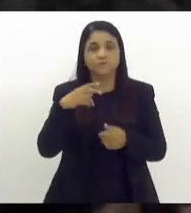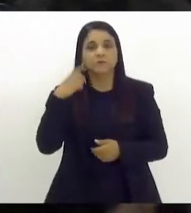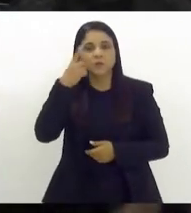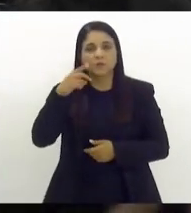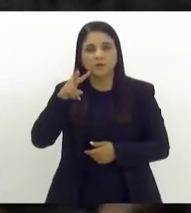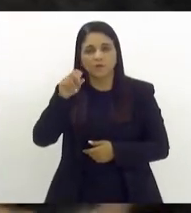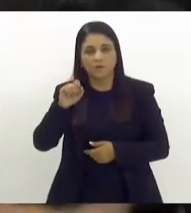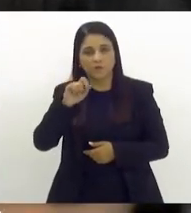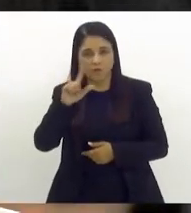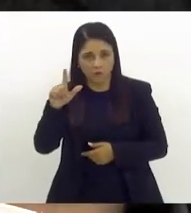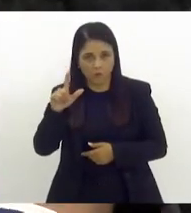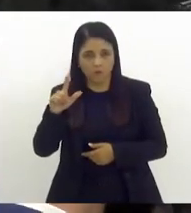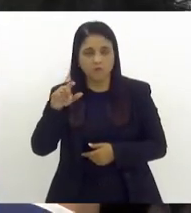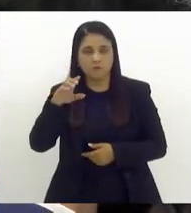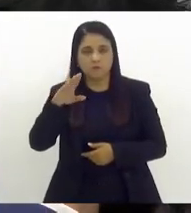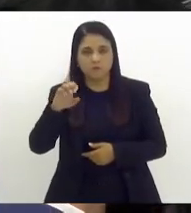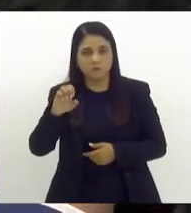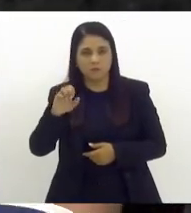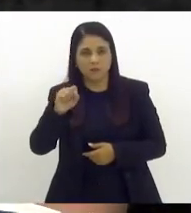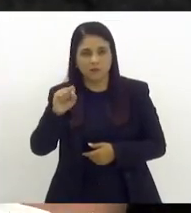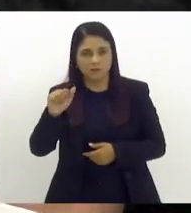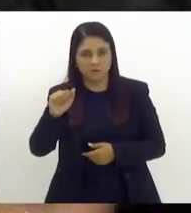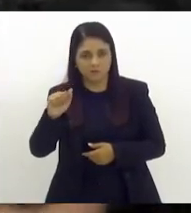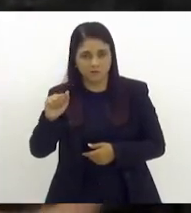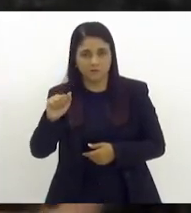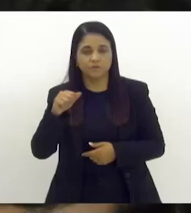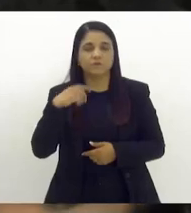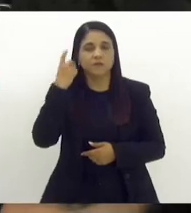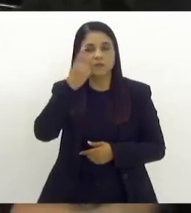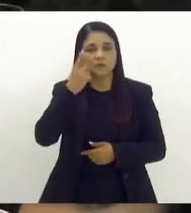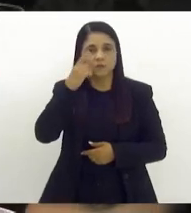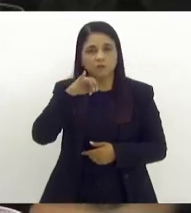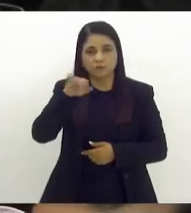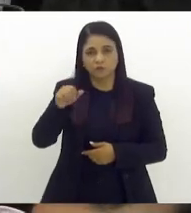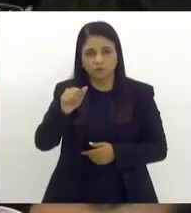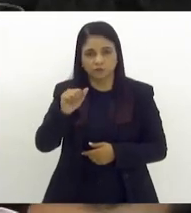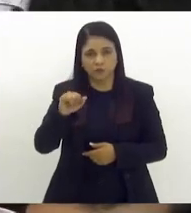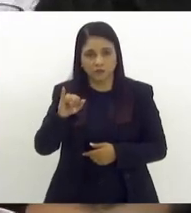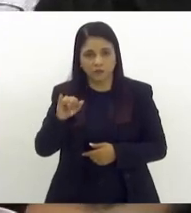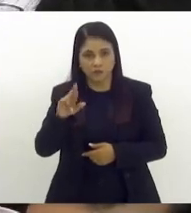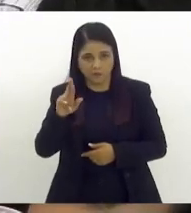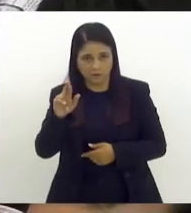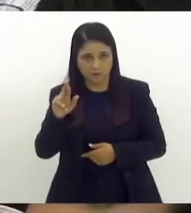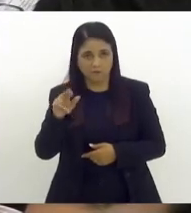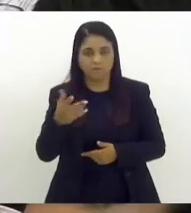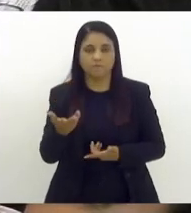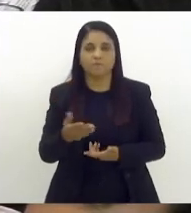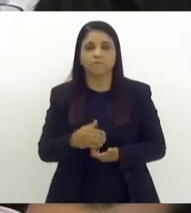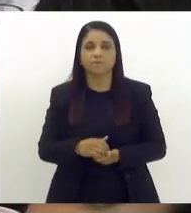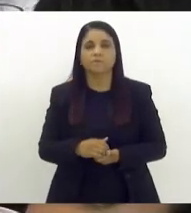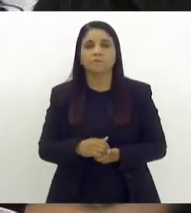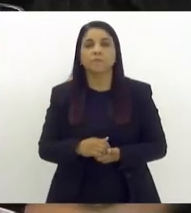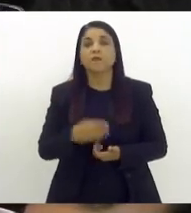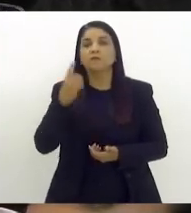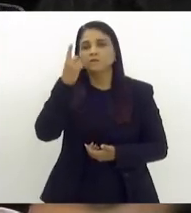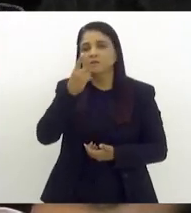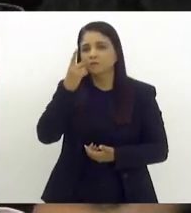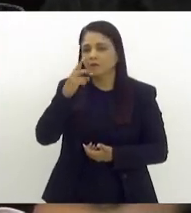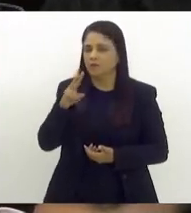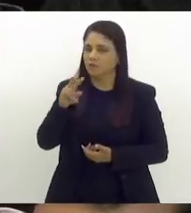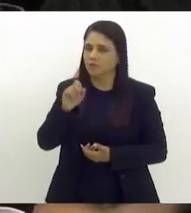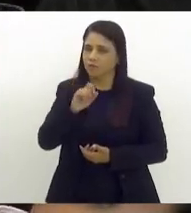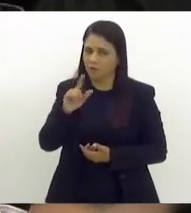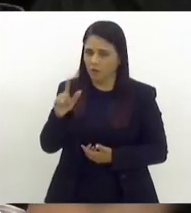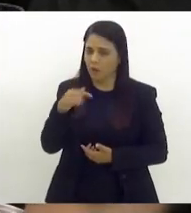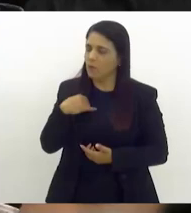Deputado Val Ceasa. Deputado Jair Bittencourt. Ô, deputado Val Ceasa, perdão, o deputado